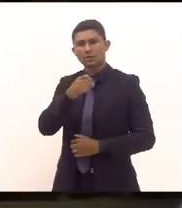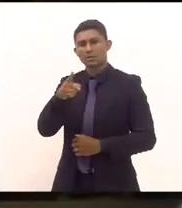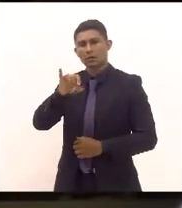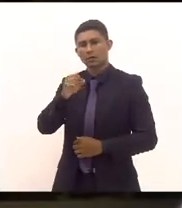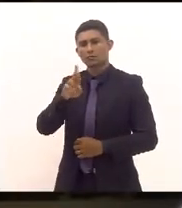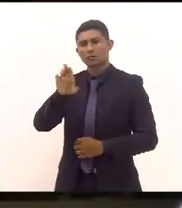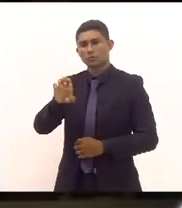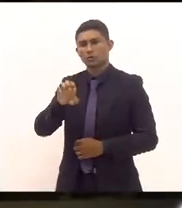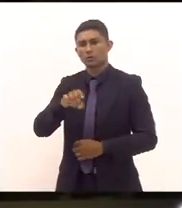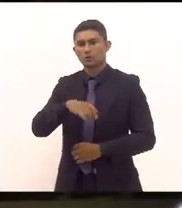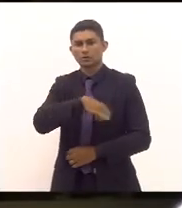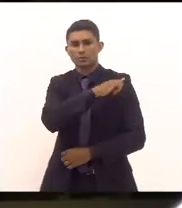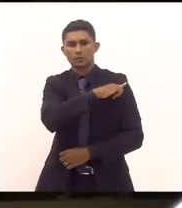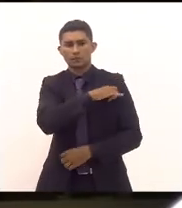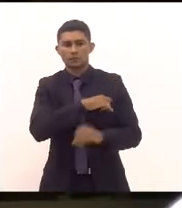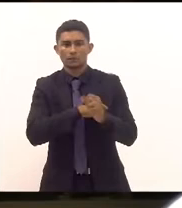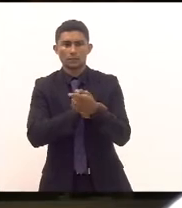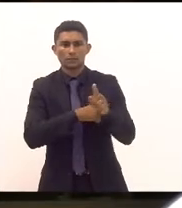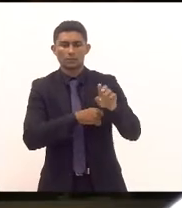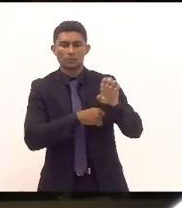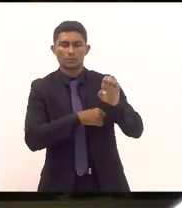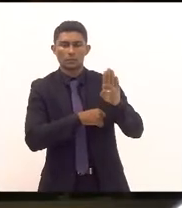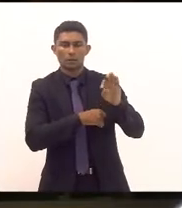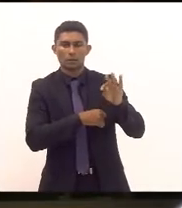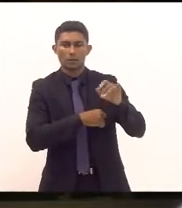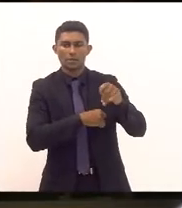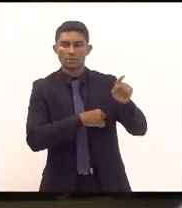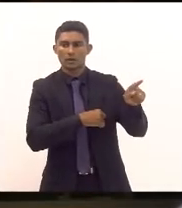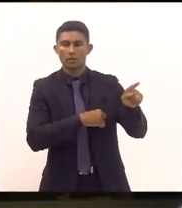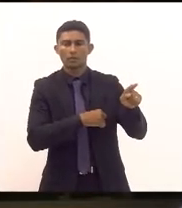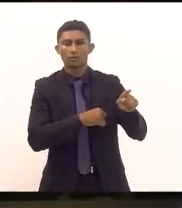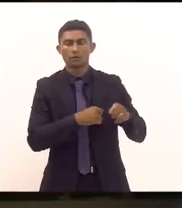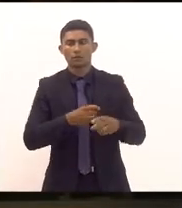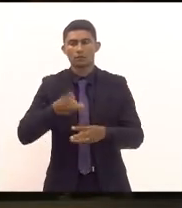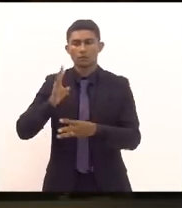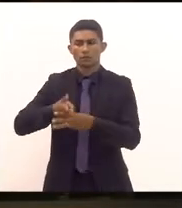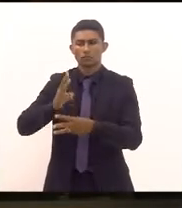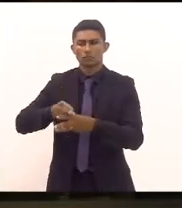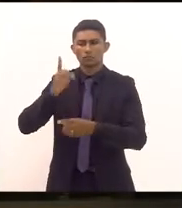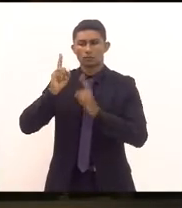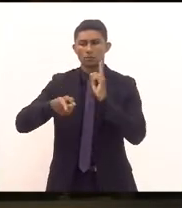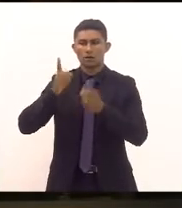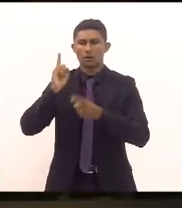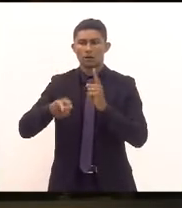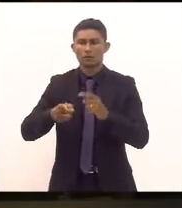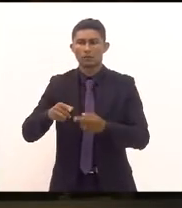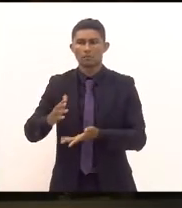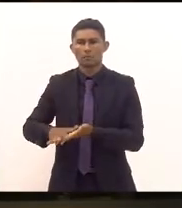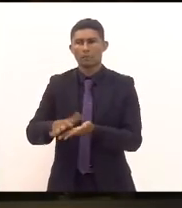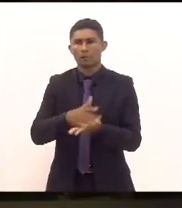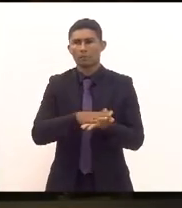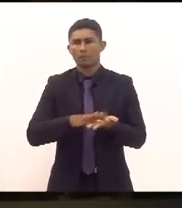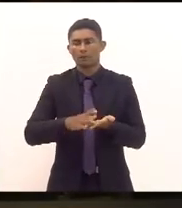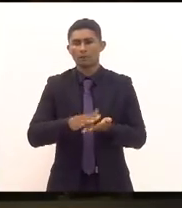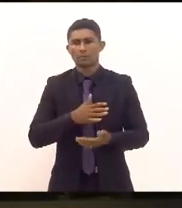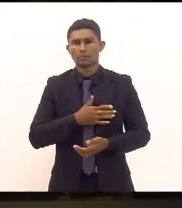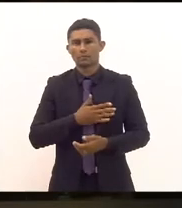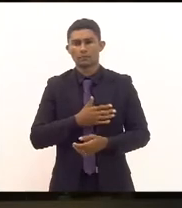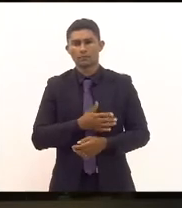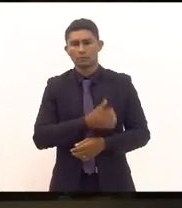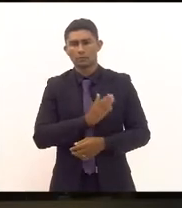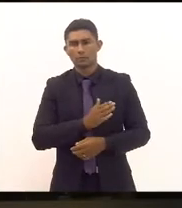no Rio o Sebastião Oxossi é quem manda nas bancas do meu coração